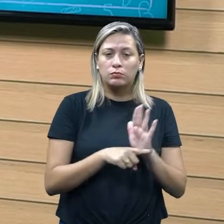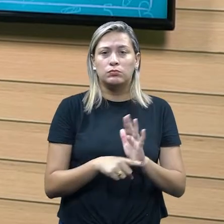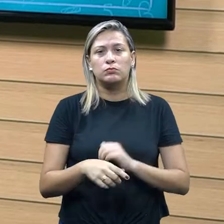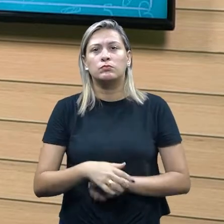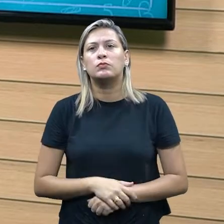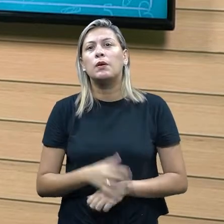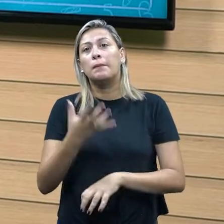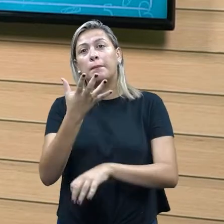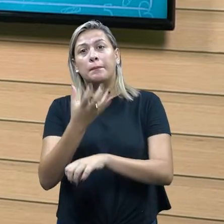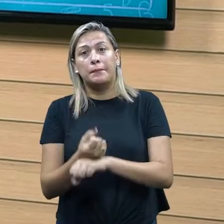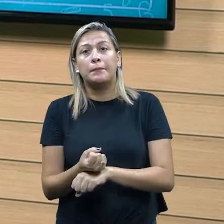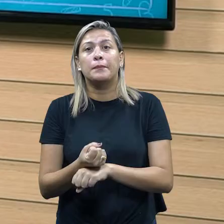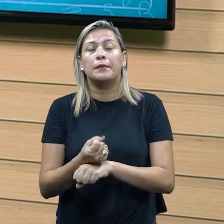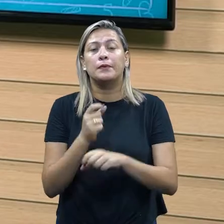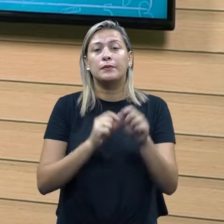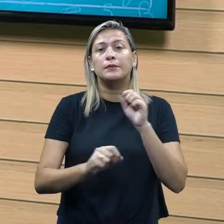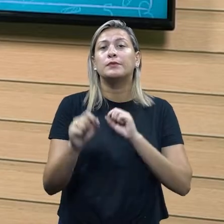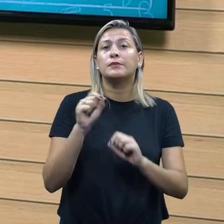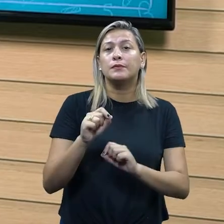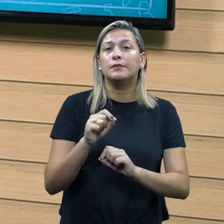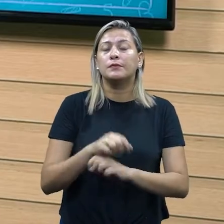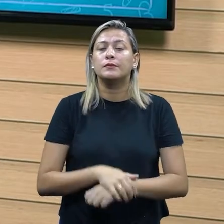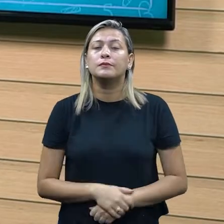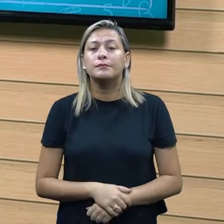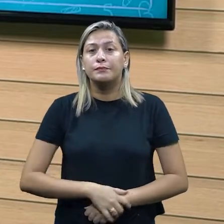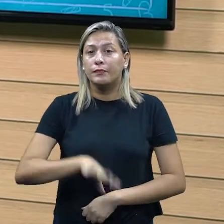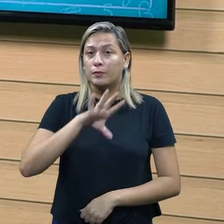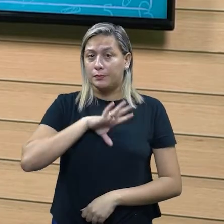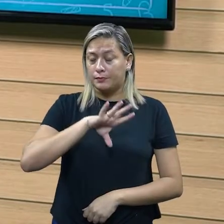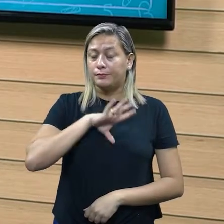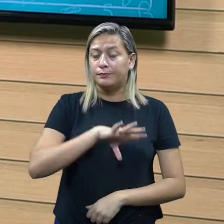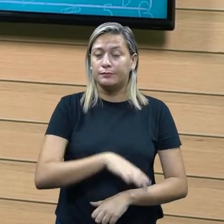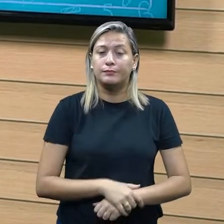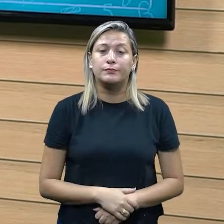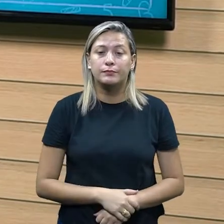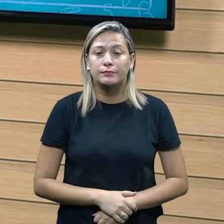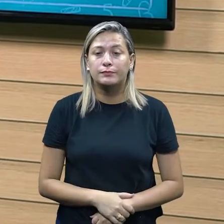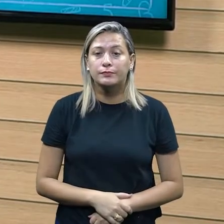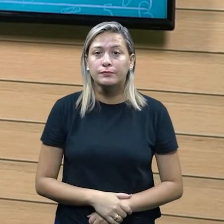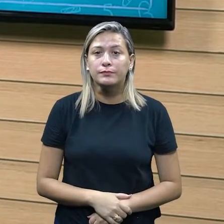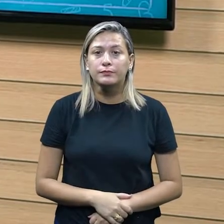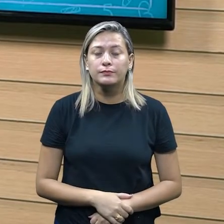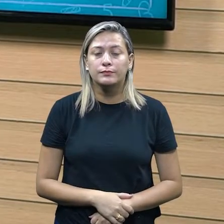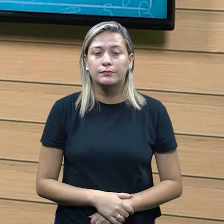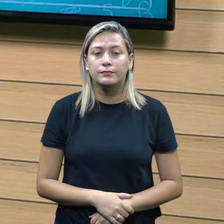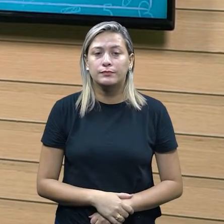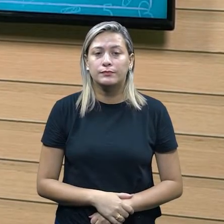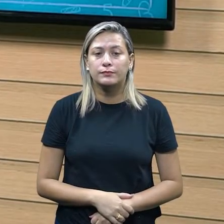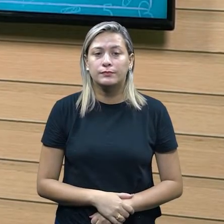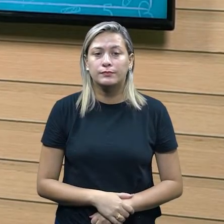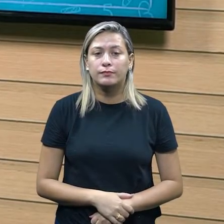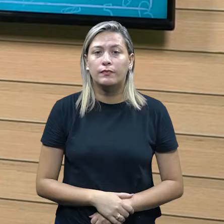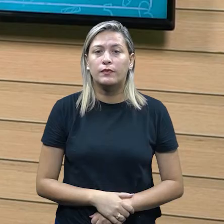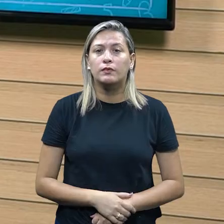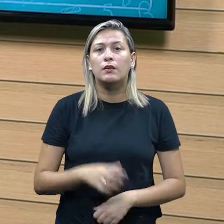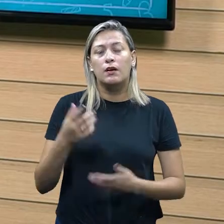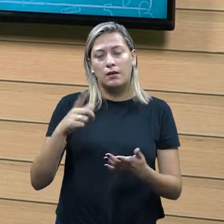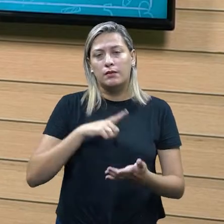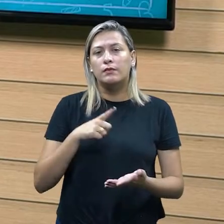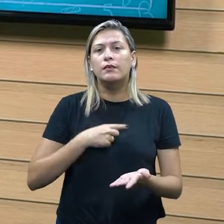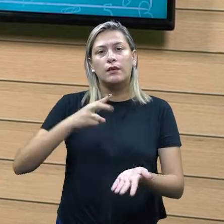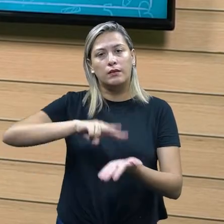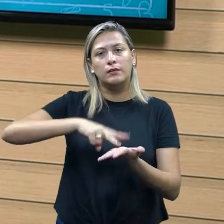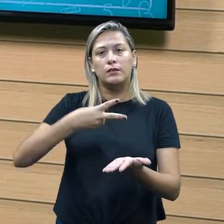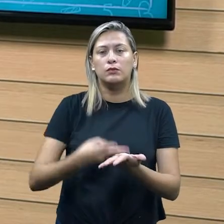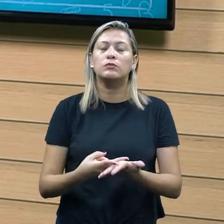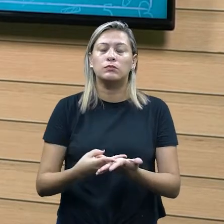vai baixar ele na versão PT, né, em português, BR, né? E aí você tem essa tradução de